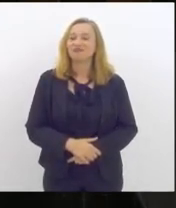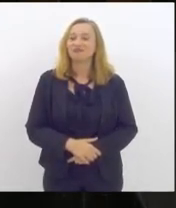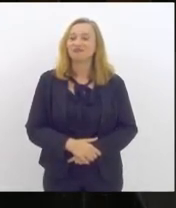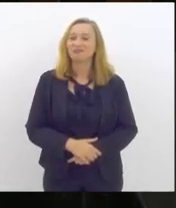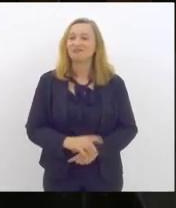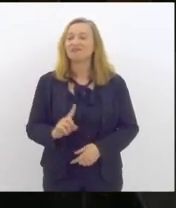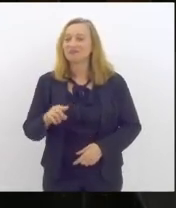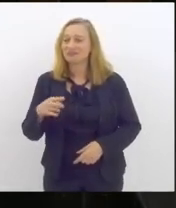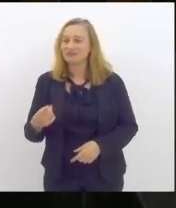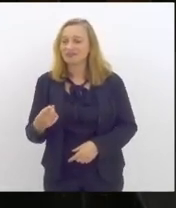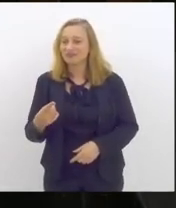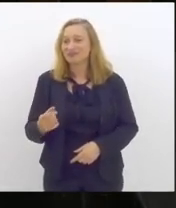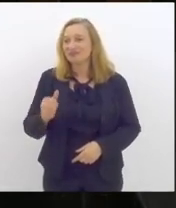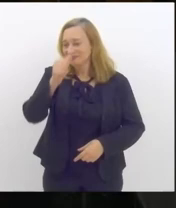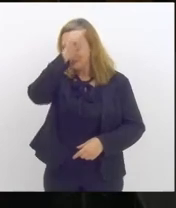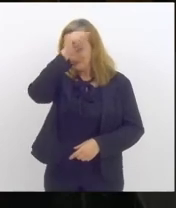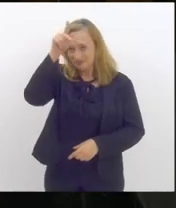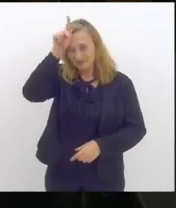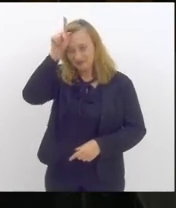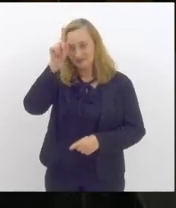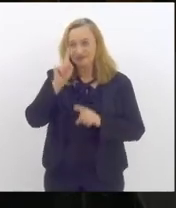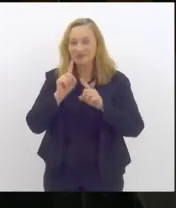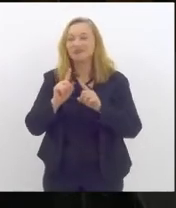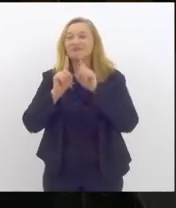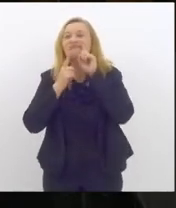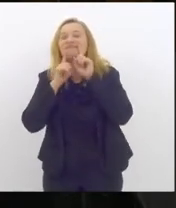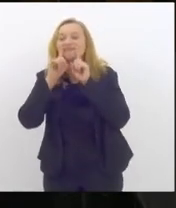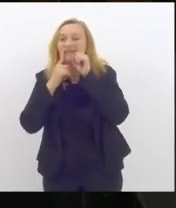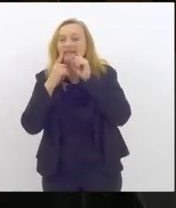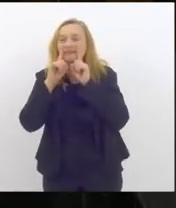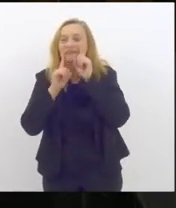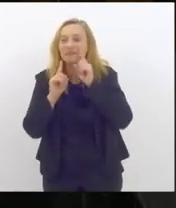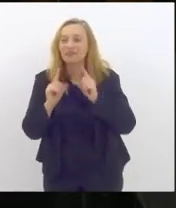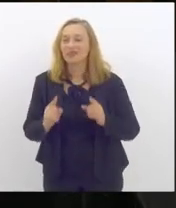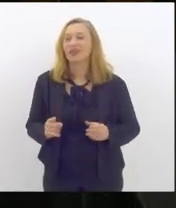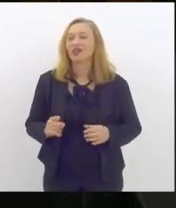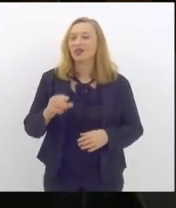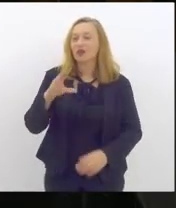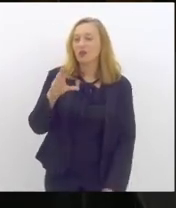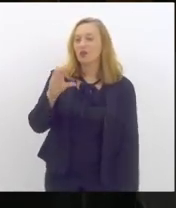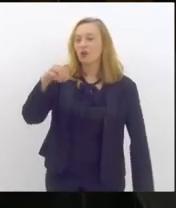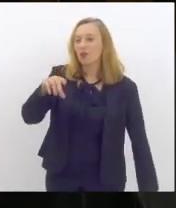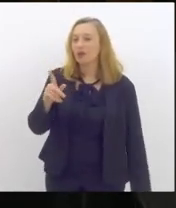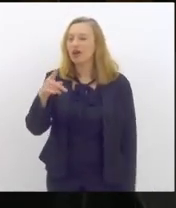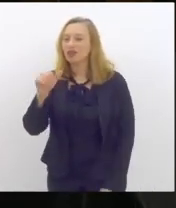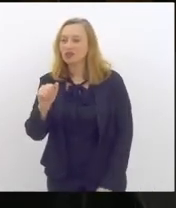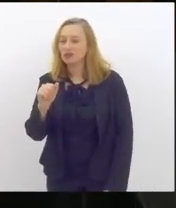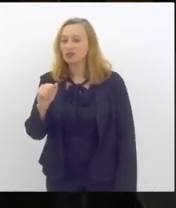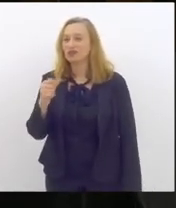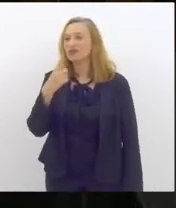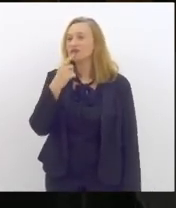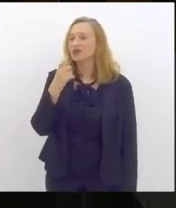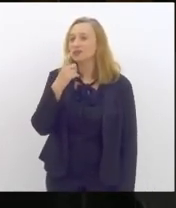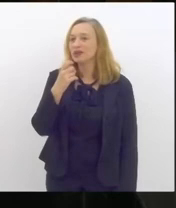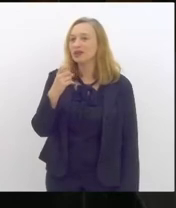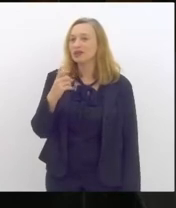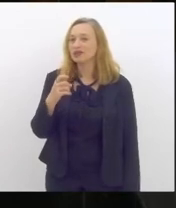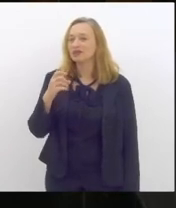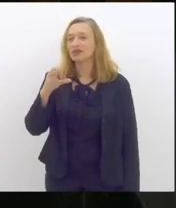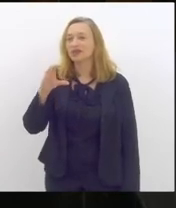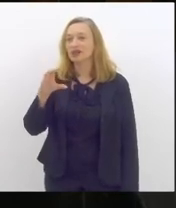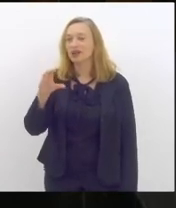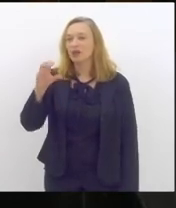do ex-prefeito de Maricá no coração do Comando Vermelho no complexo da penha